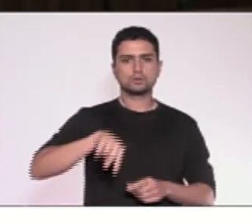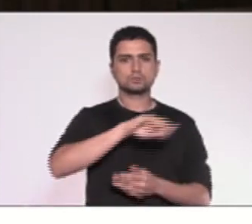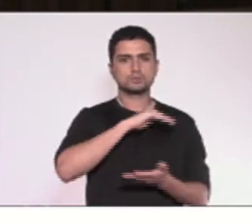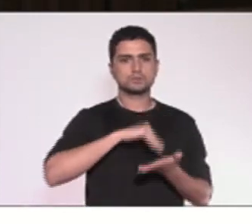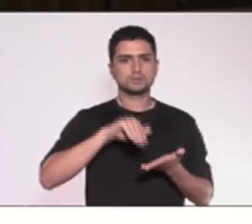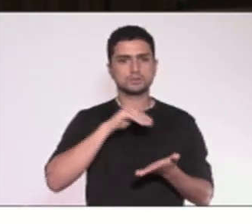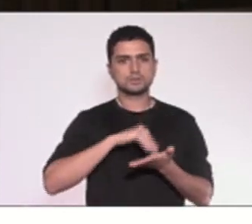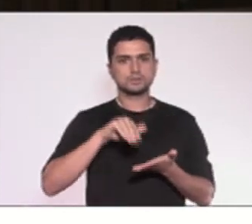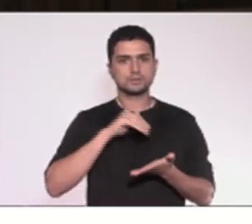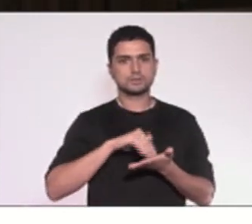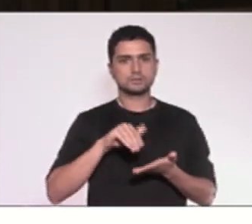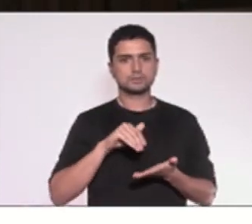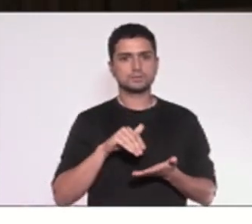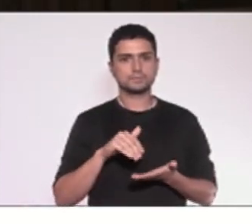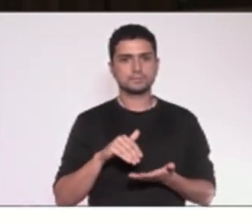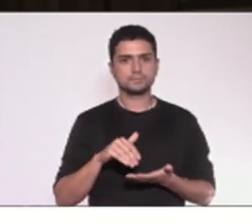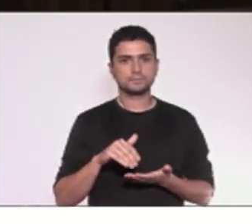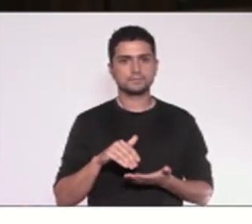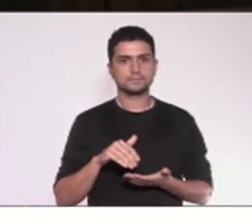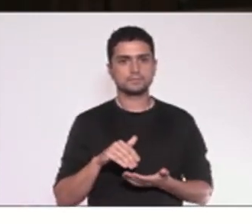Desculpe, excelentíssimos senhores secretários de Estado,